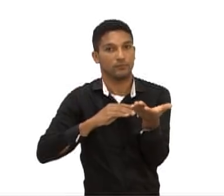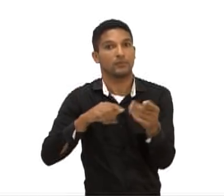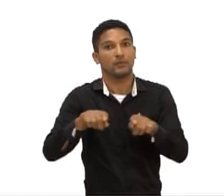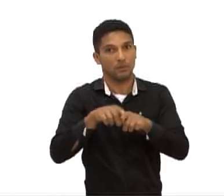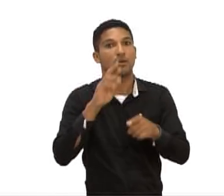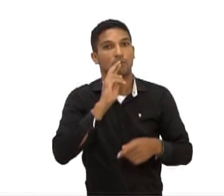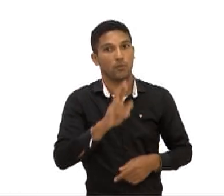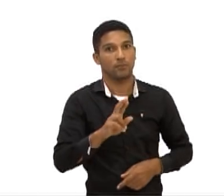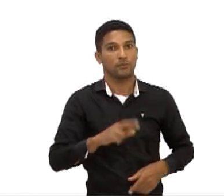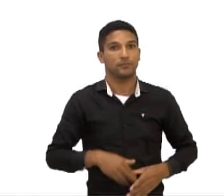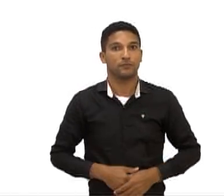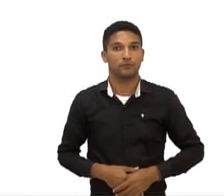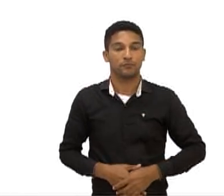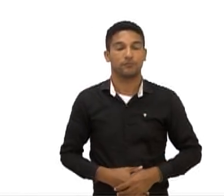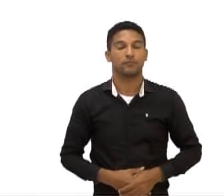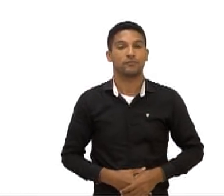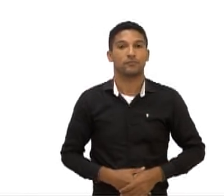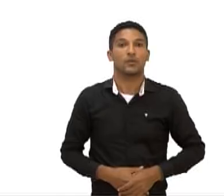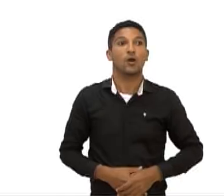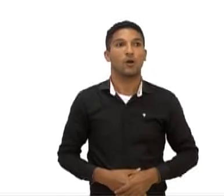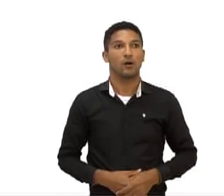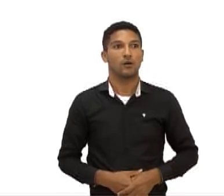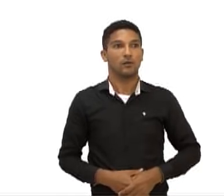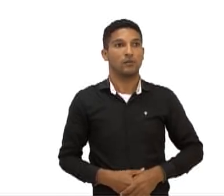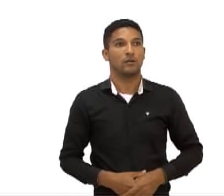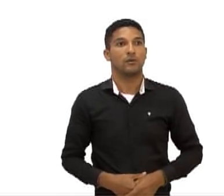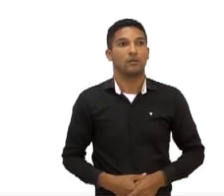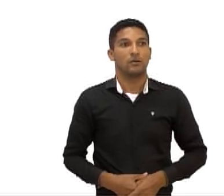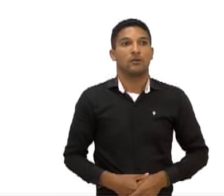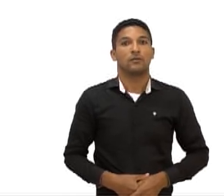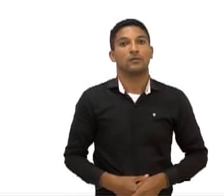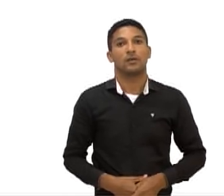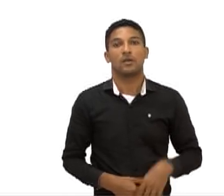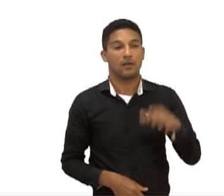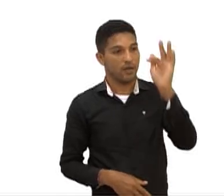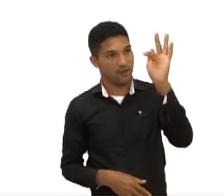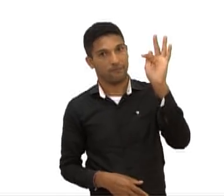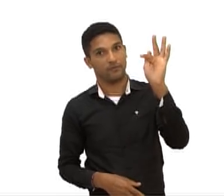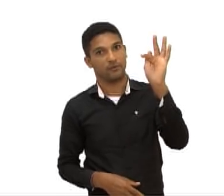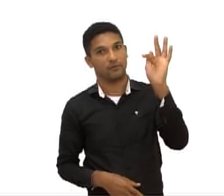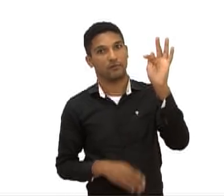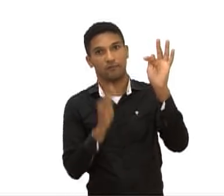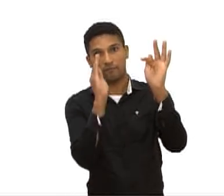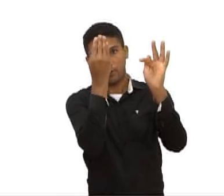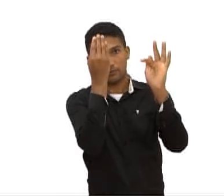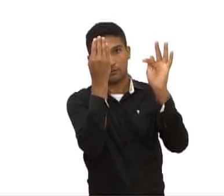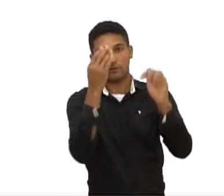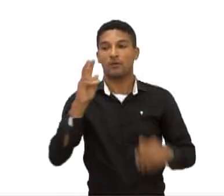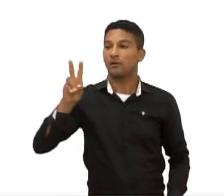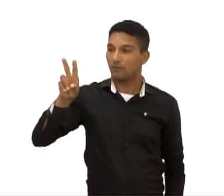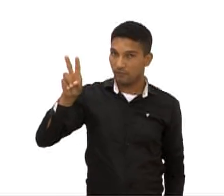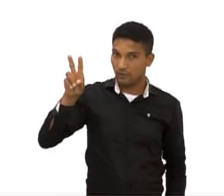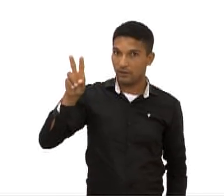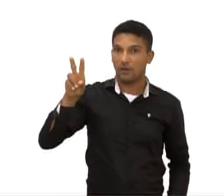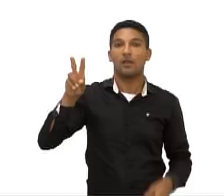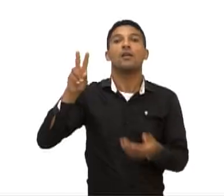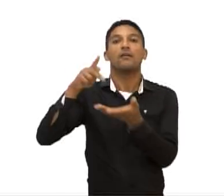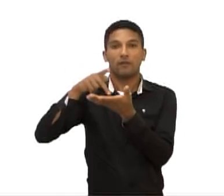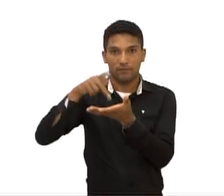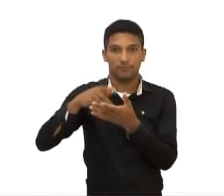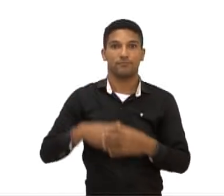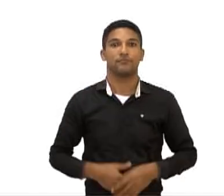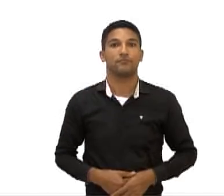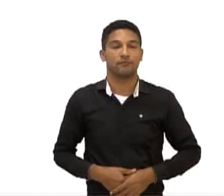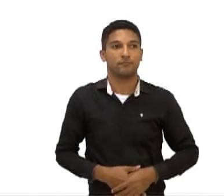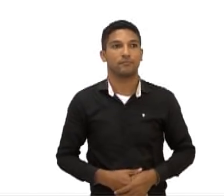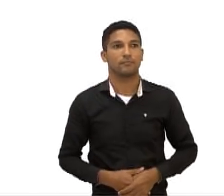lá. Indique as alternativas, certo? Em falsas com o F e o V vocês vão utilizar para a verdadeira. Os